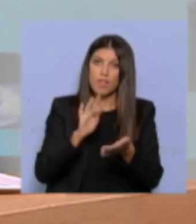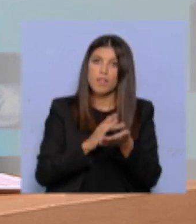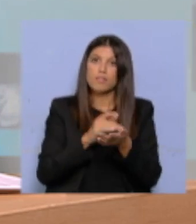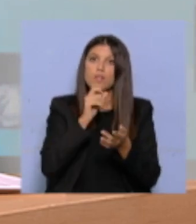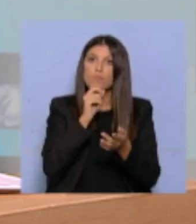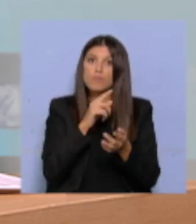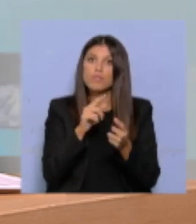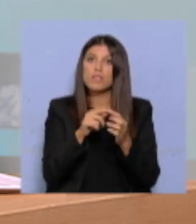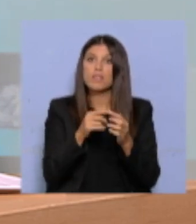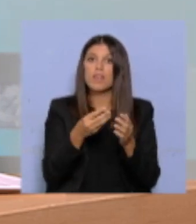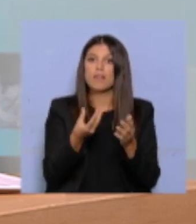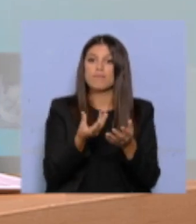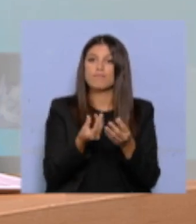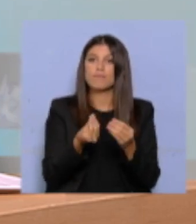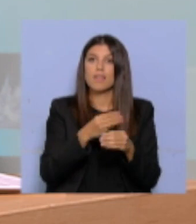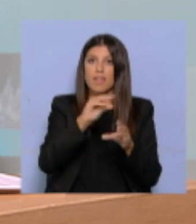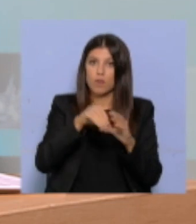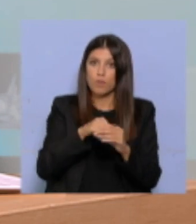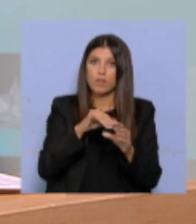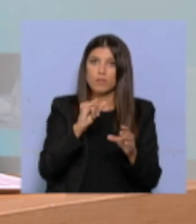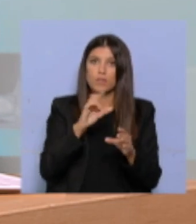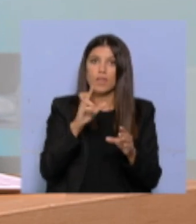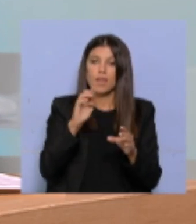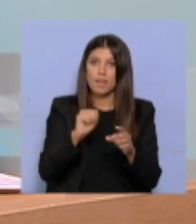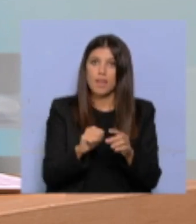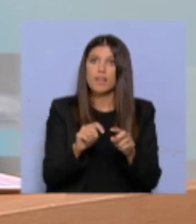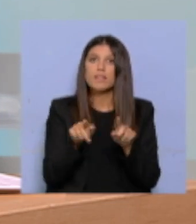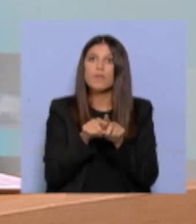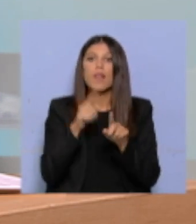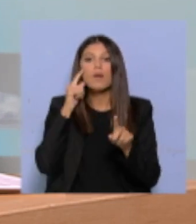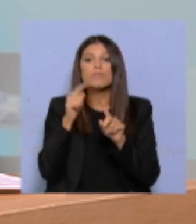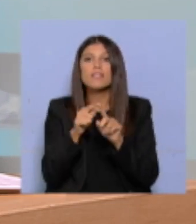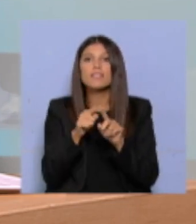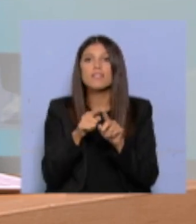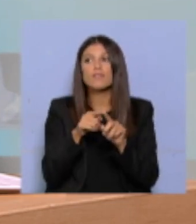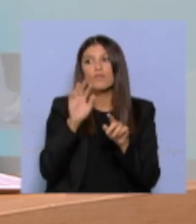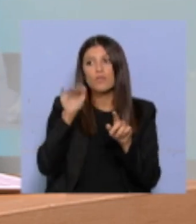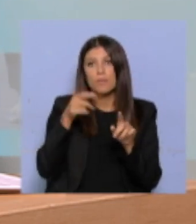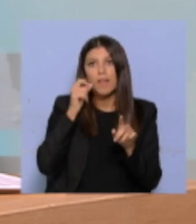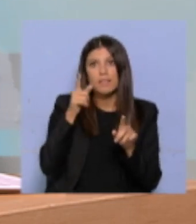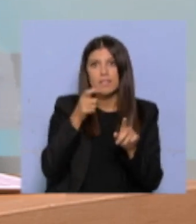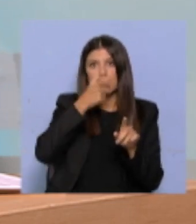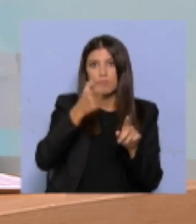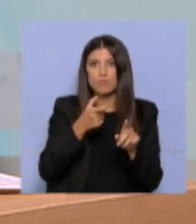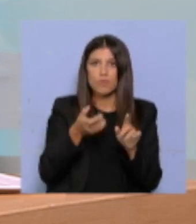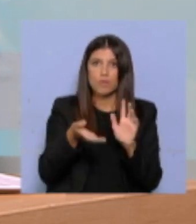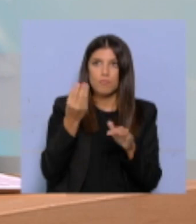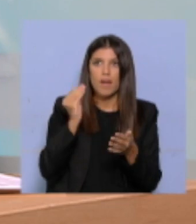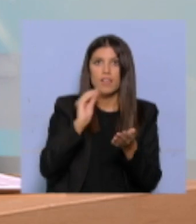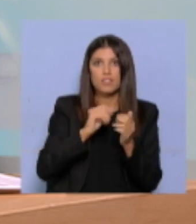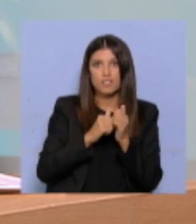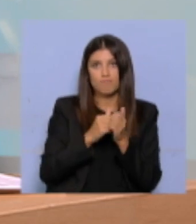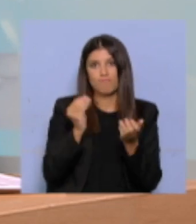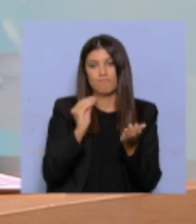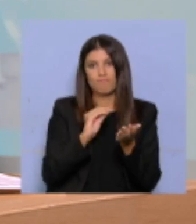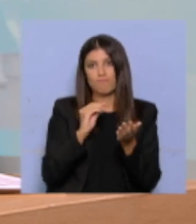obviamente, tentarmos captar mais assinantes, mais leitores, com óbvios também benefícios